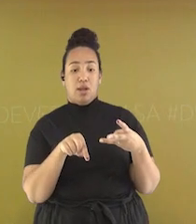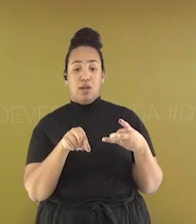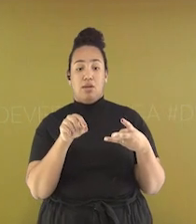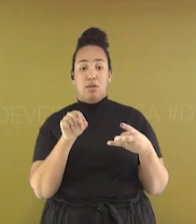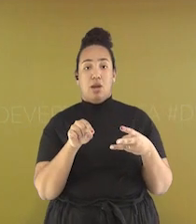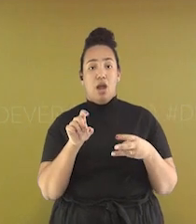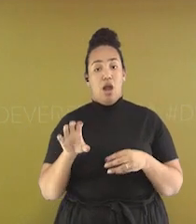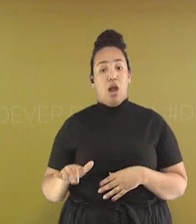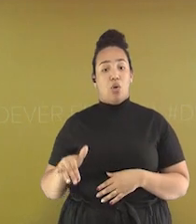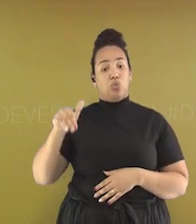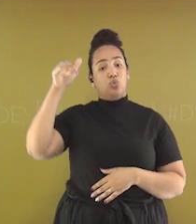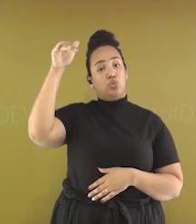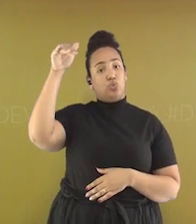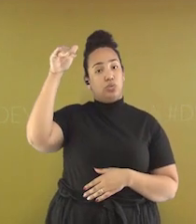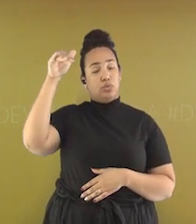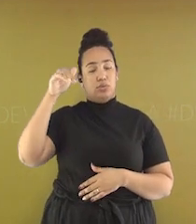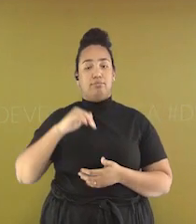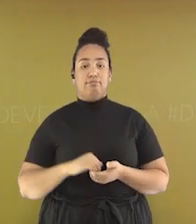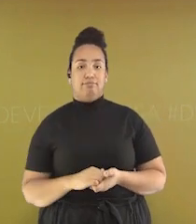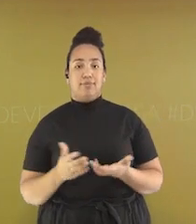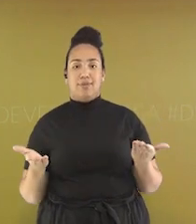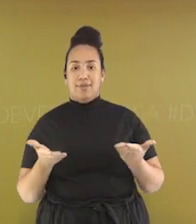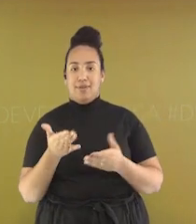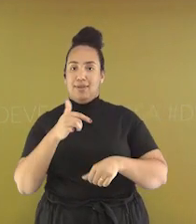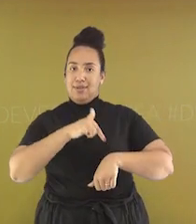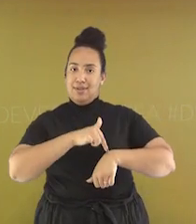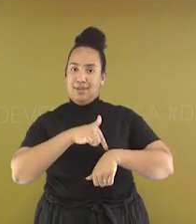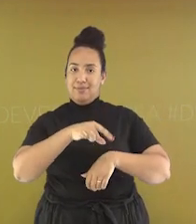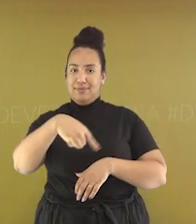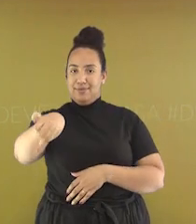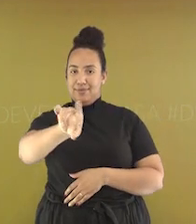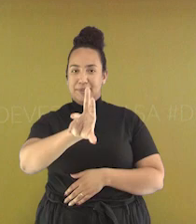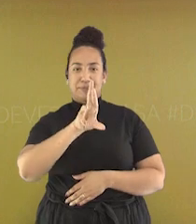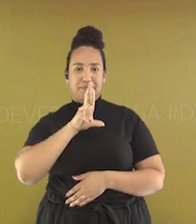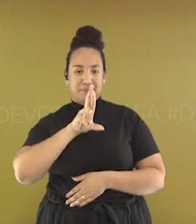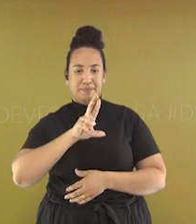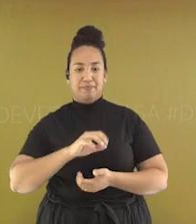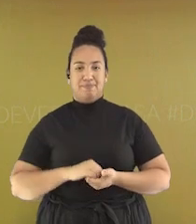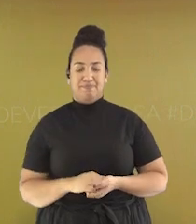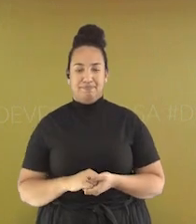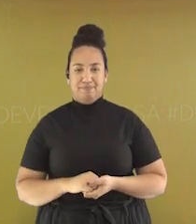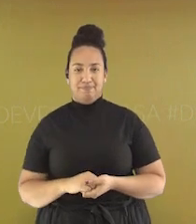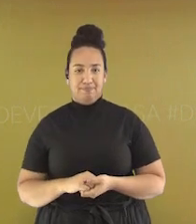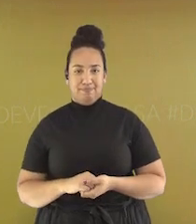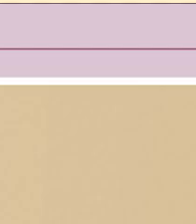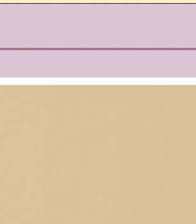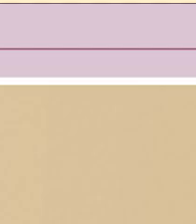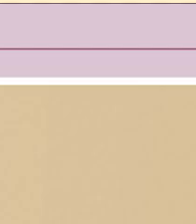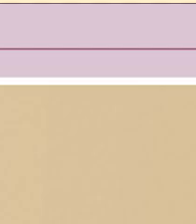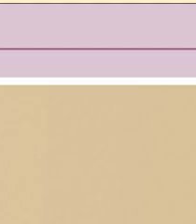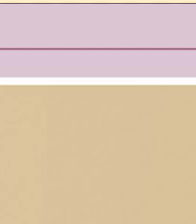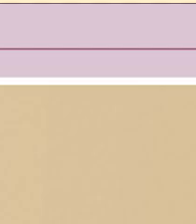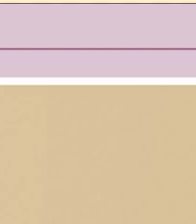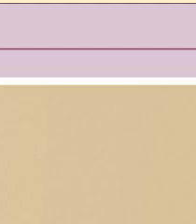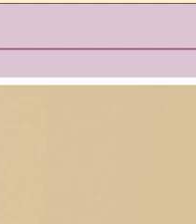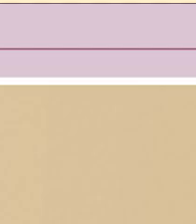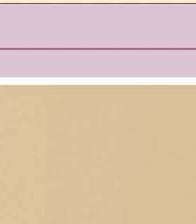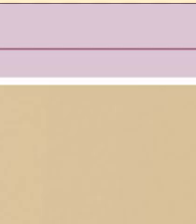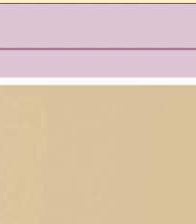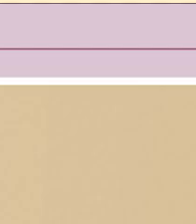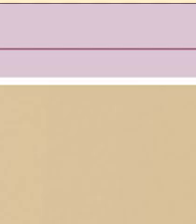Ou letra C, é uma grandeza que mede a altura de um corpo. Vou te dar um tempinho para responder.